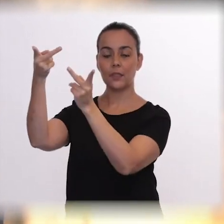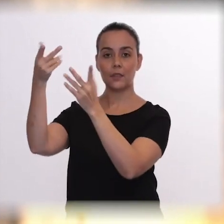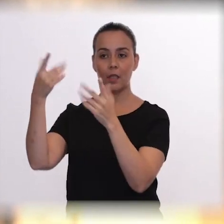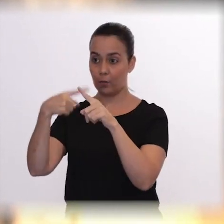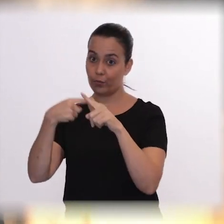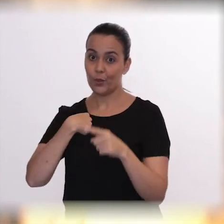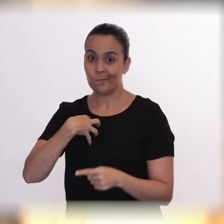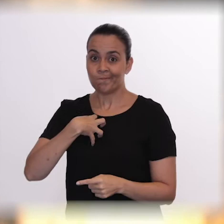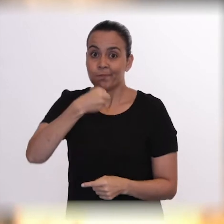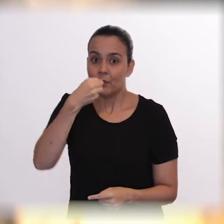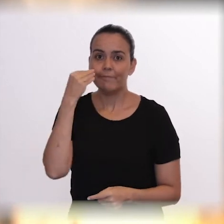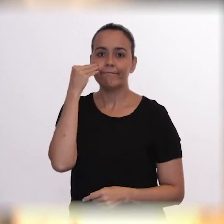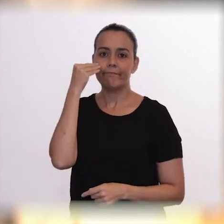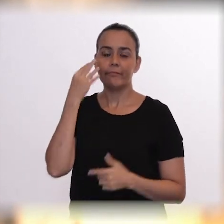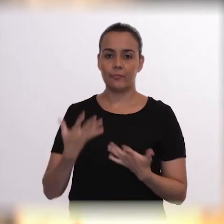né?